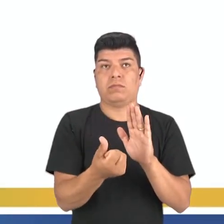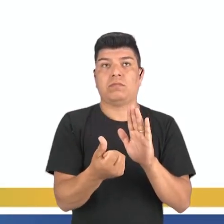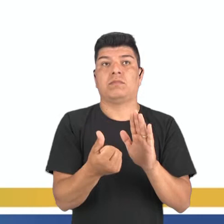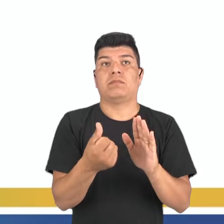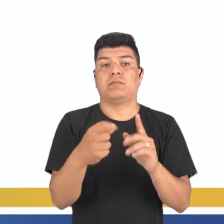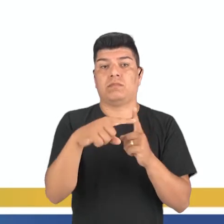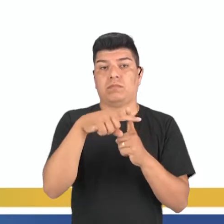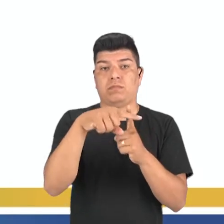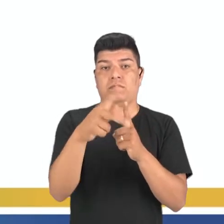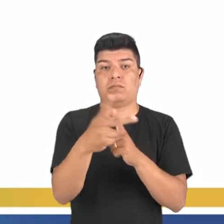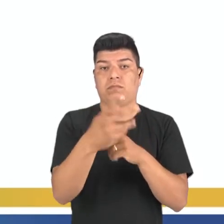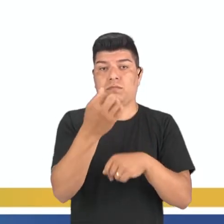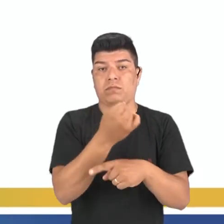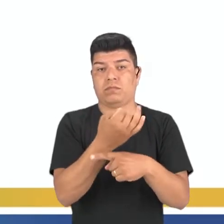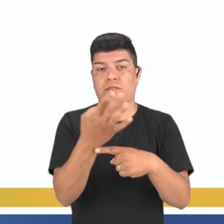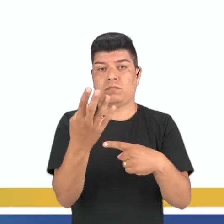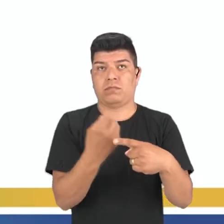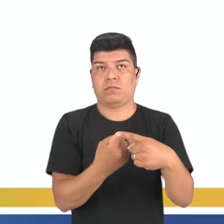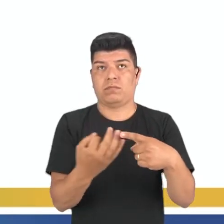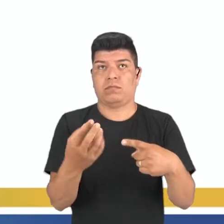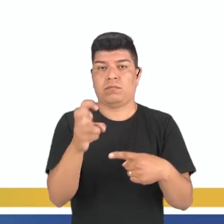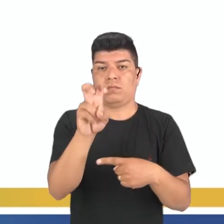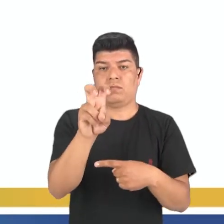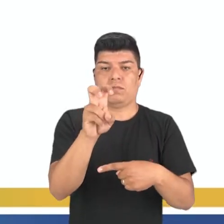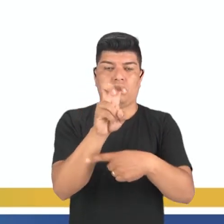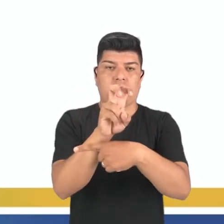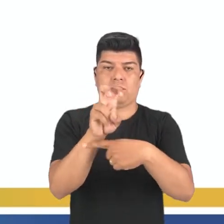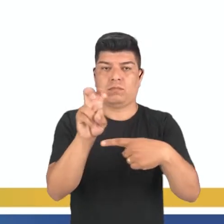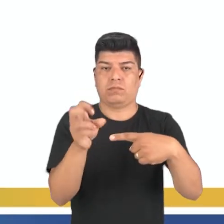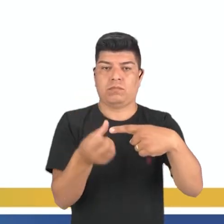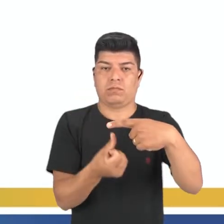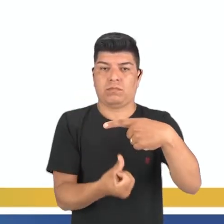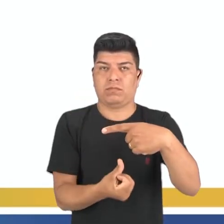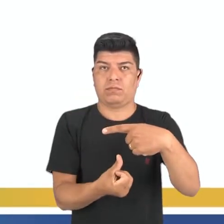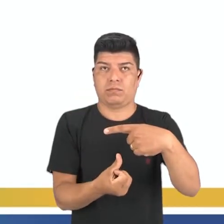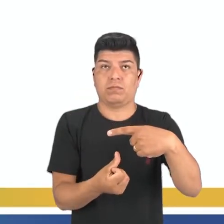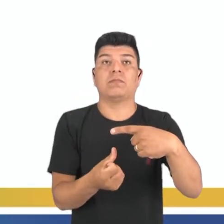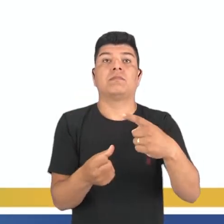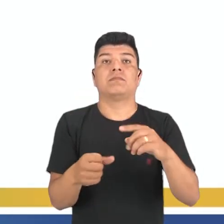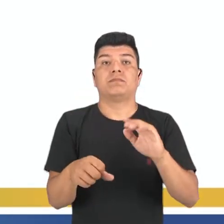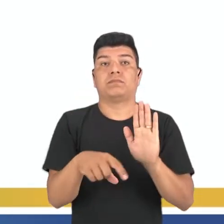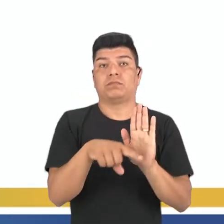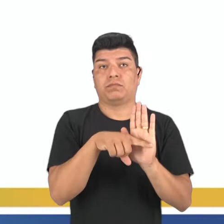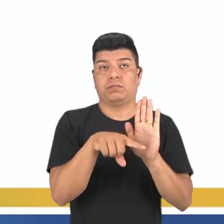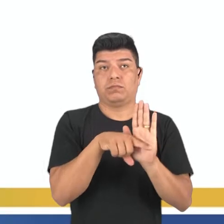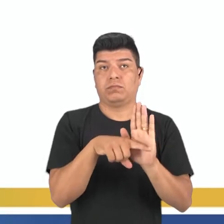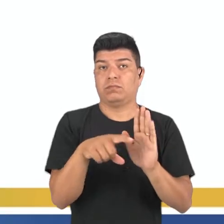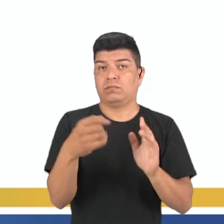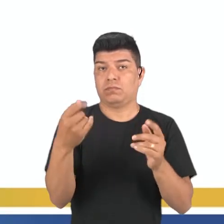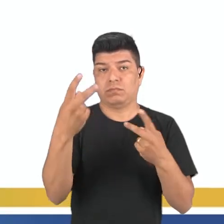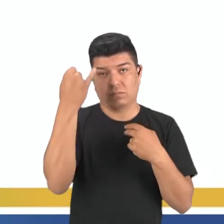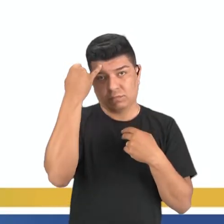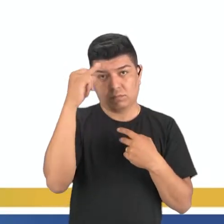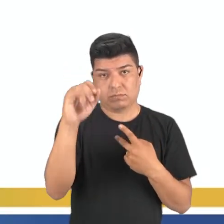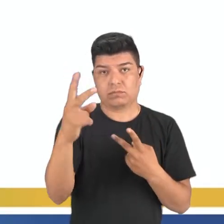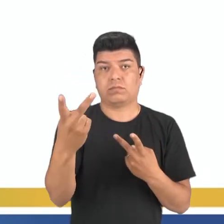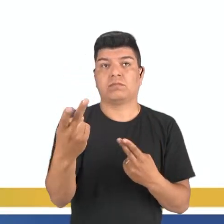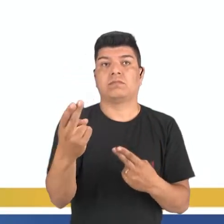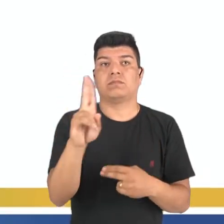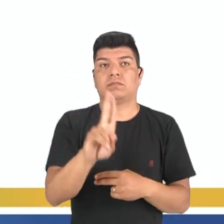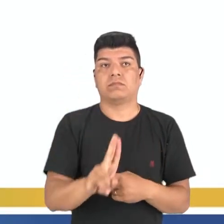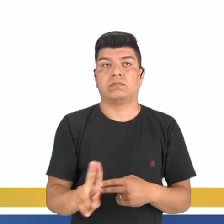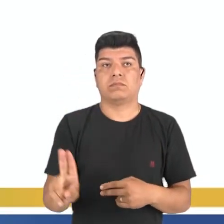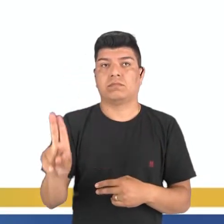soma dessas duas frações é 5 sextos. A subtração vai ser a mesma ideia. Primeiro, eu